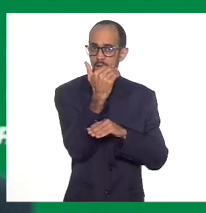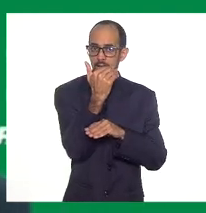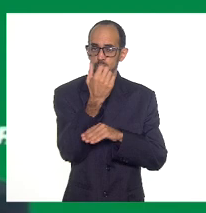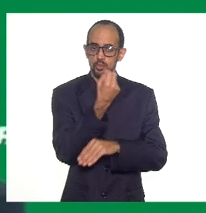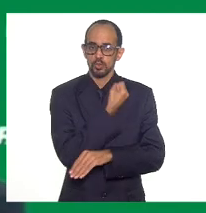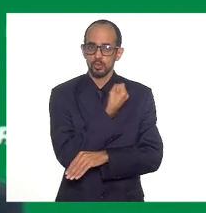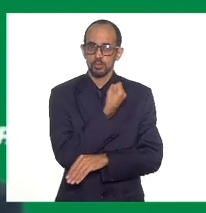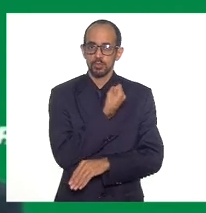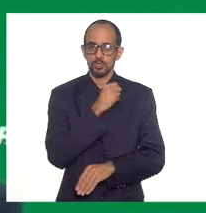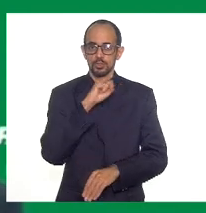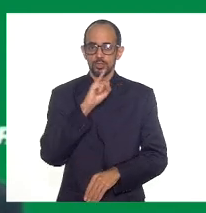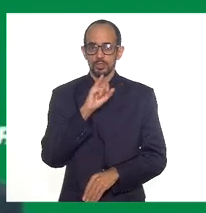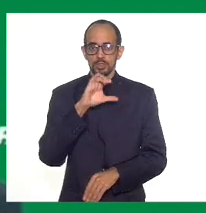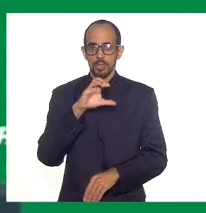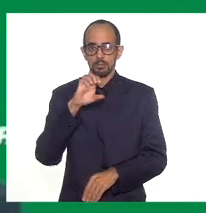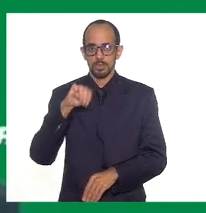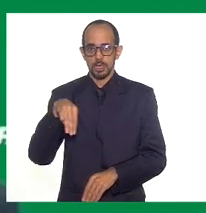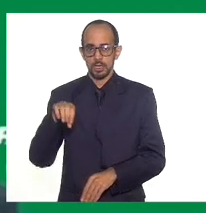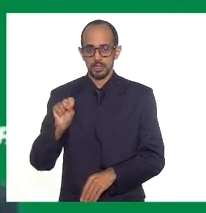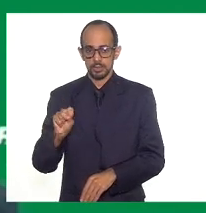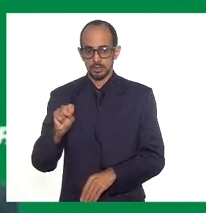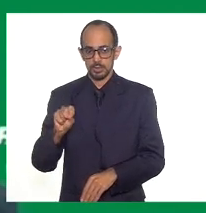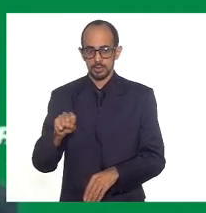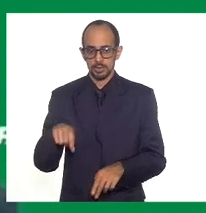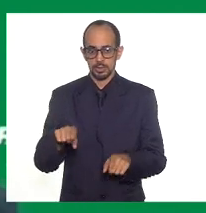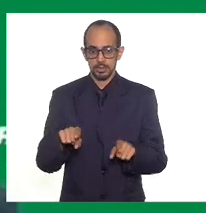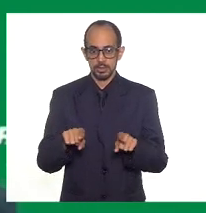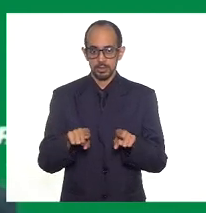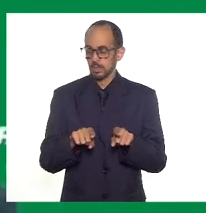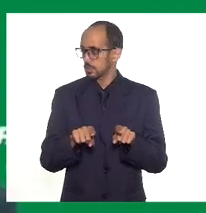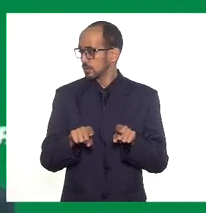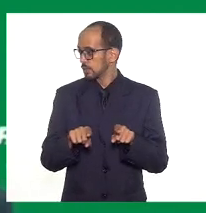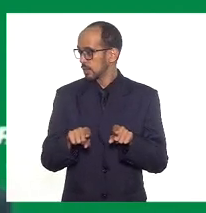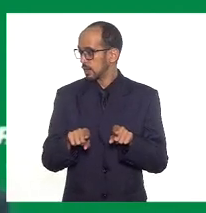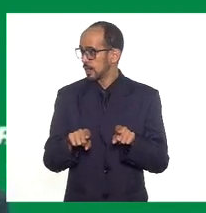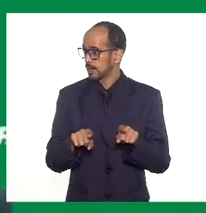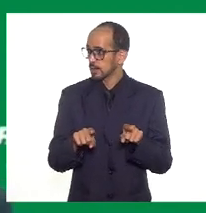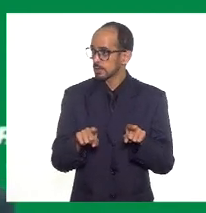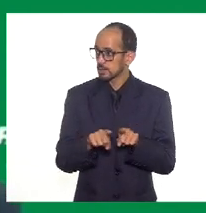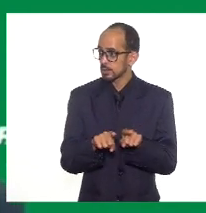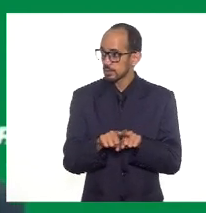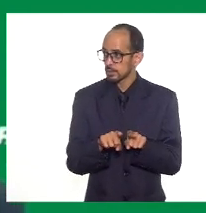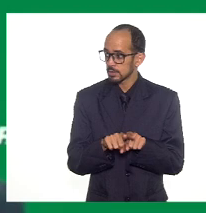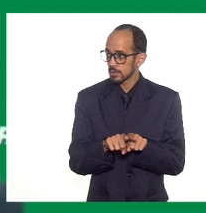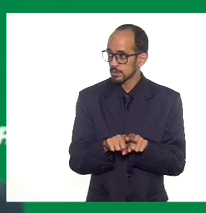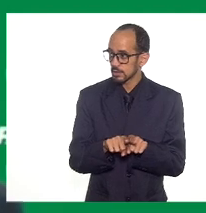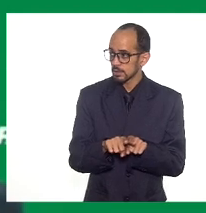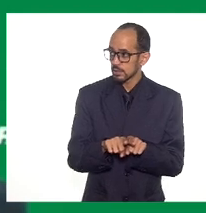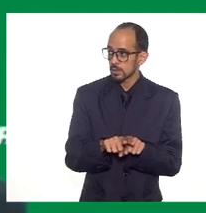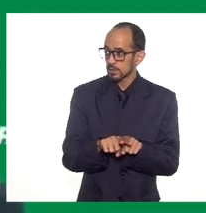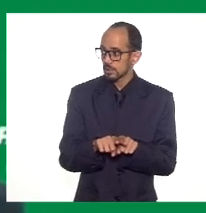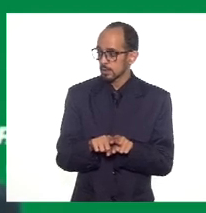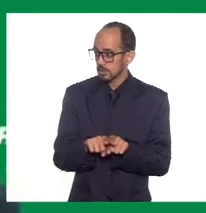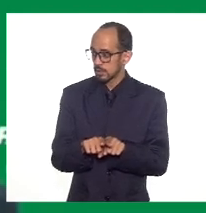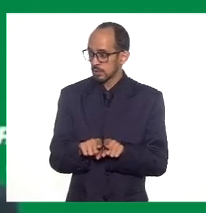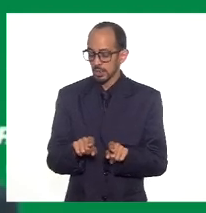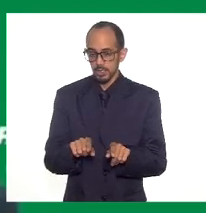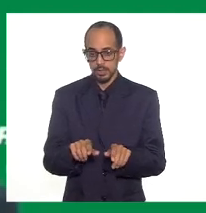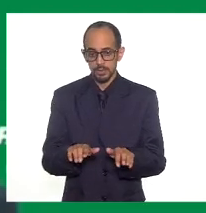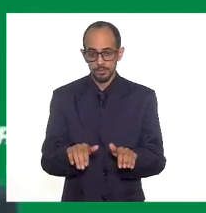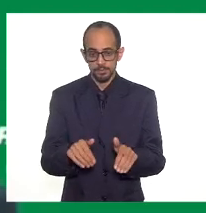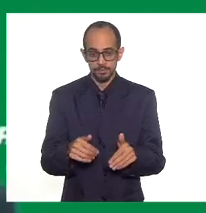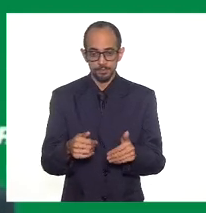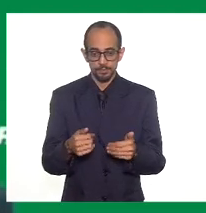e participações especiais. Em 2020 foram R$ 15,4 bilhões. Hoje de manhã, acredito que a